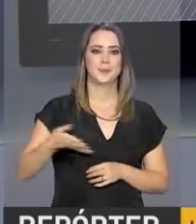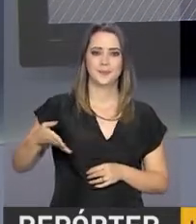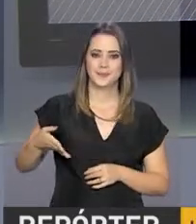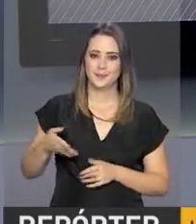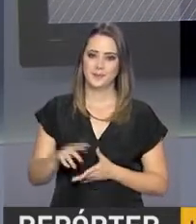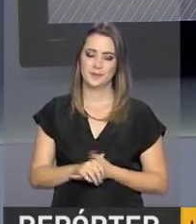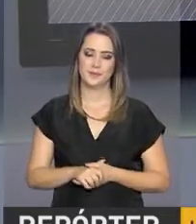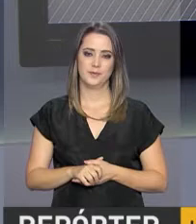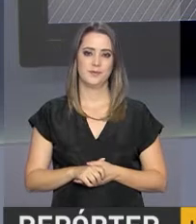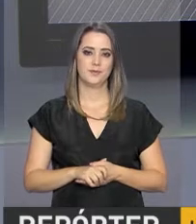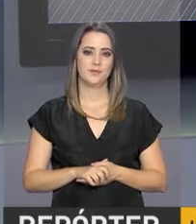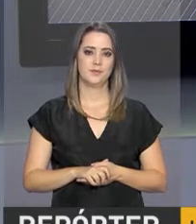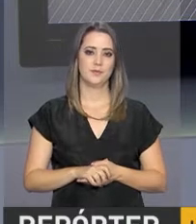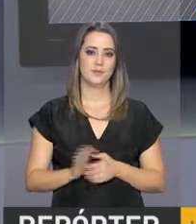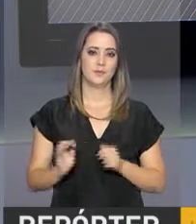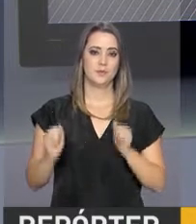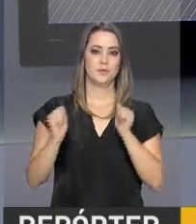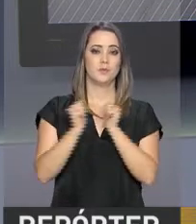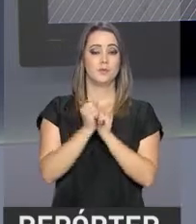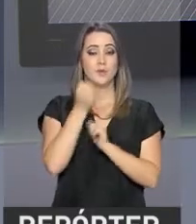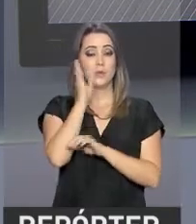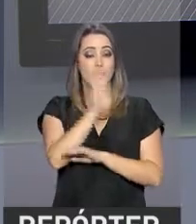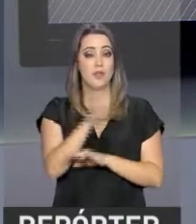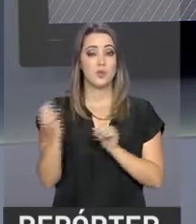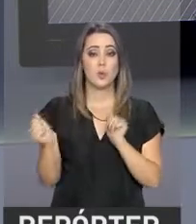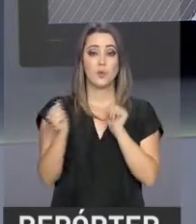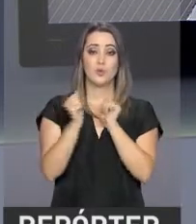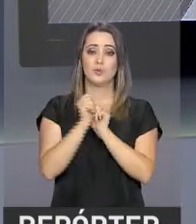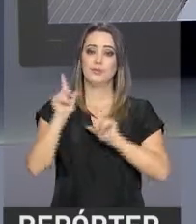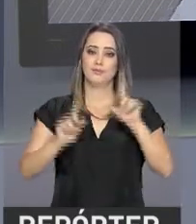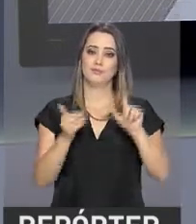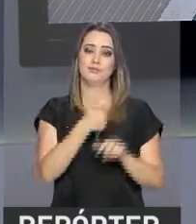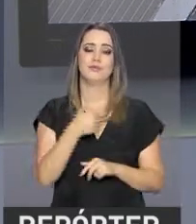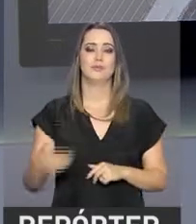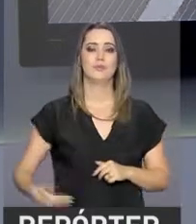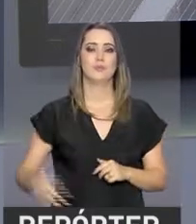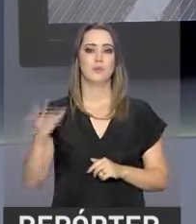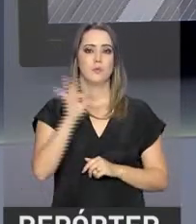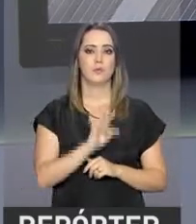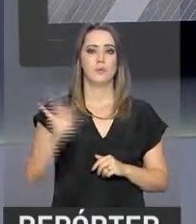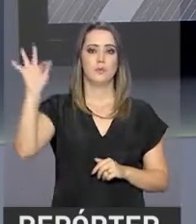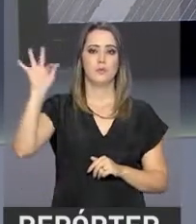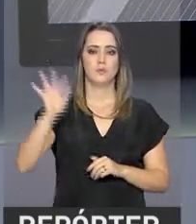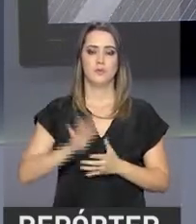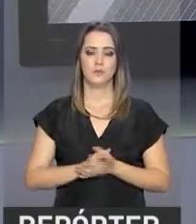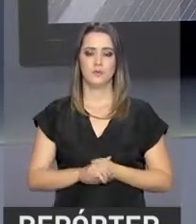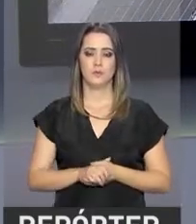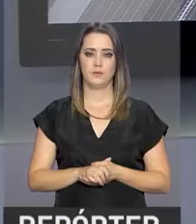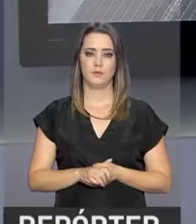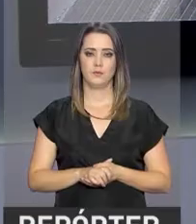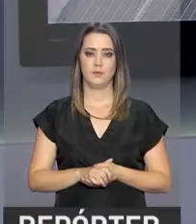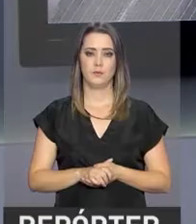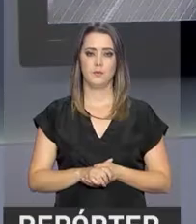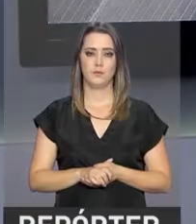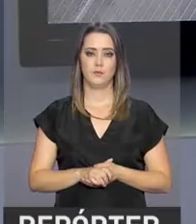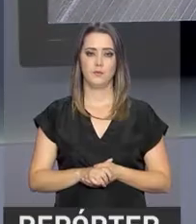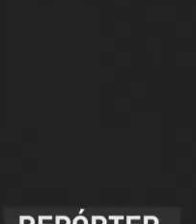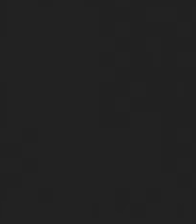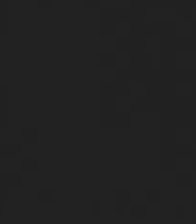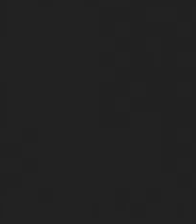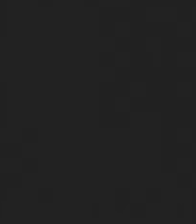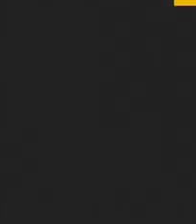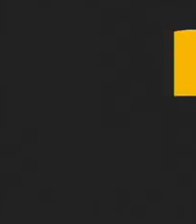está na página da nbr na internet uma boa tarde pra você continue com a gente aqui na nbr a tv do governo federal